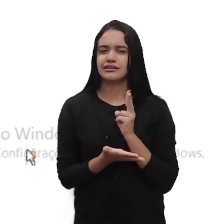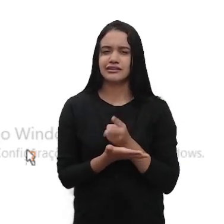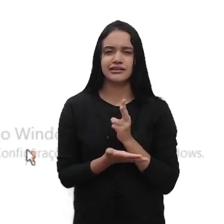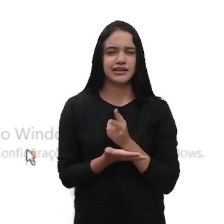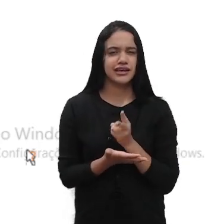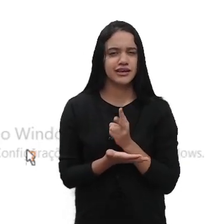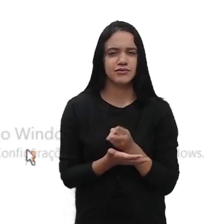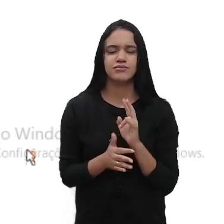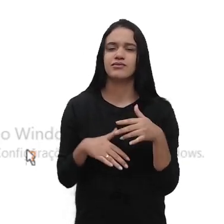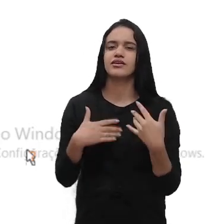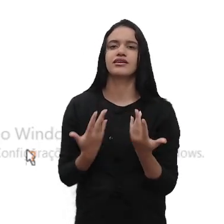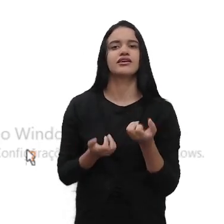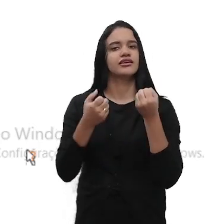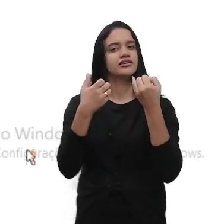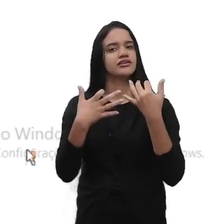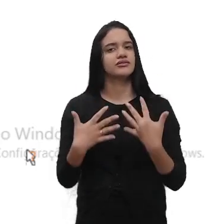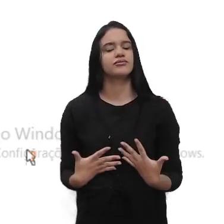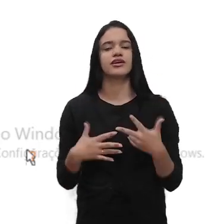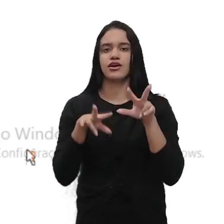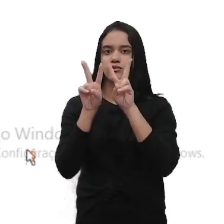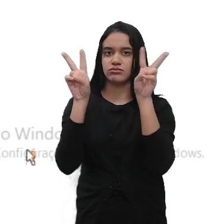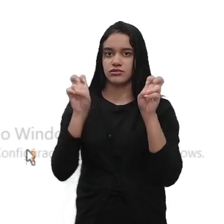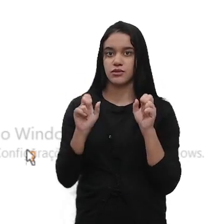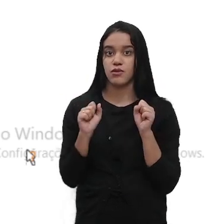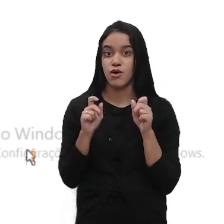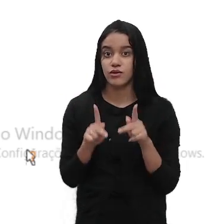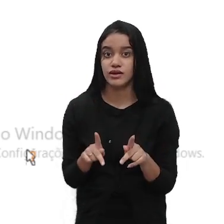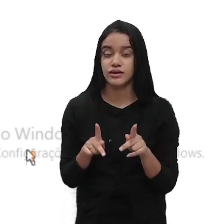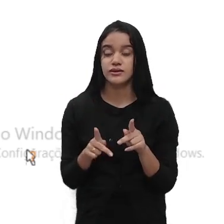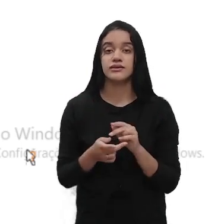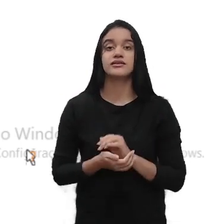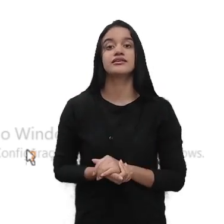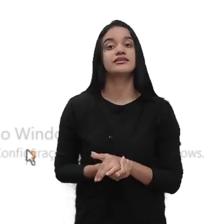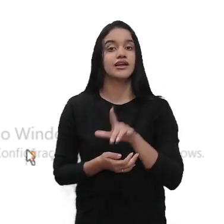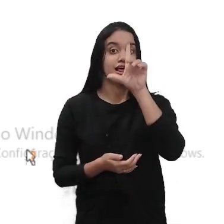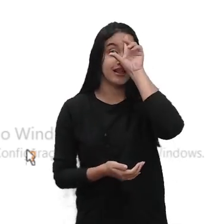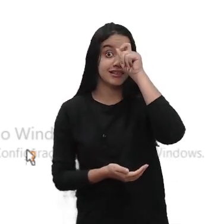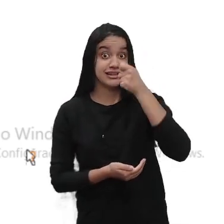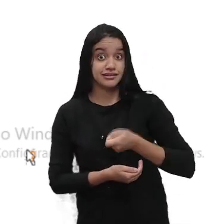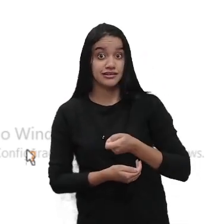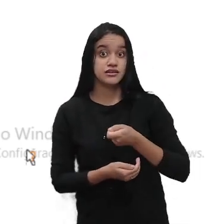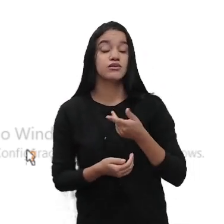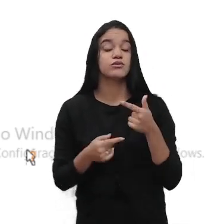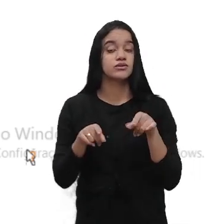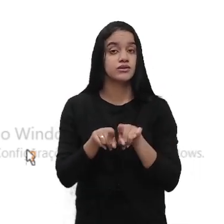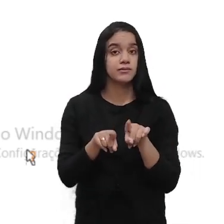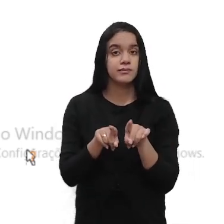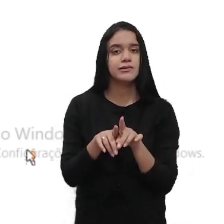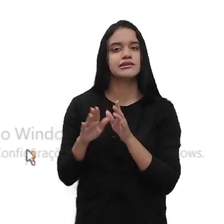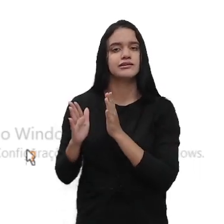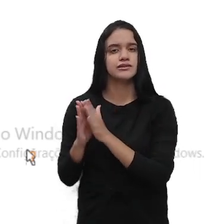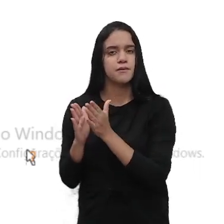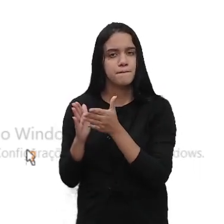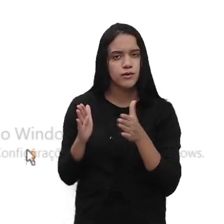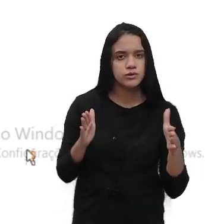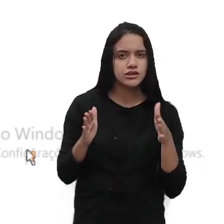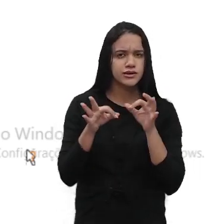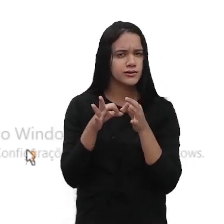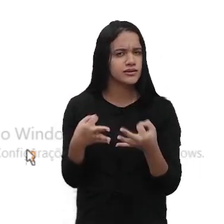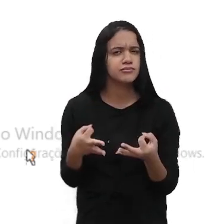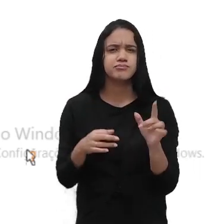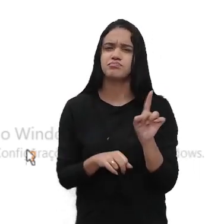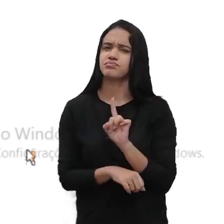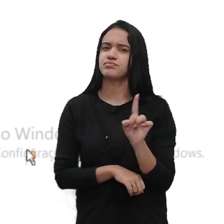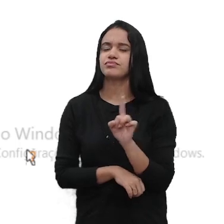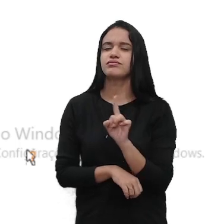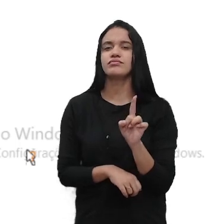né? Situar o tema. A tomada de decisão e esse processo decisório não é simples. Aparentemente, algumas